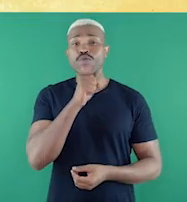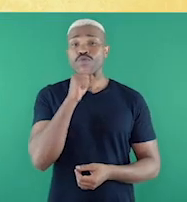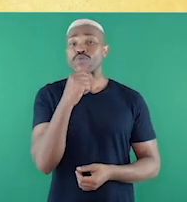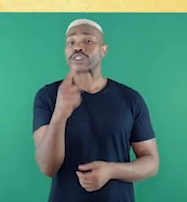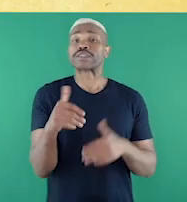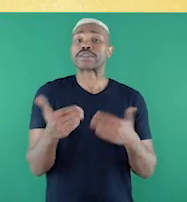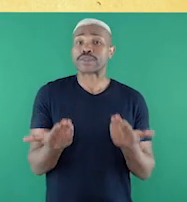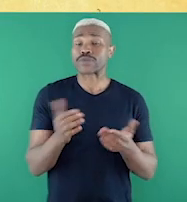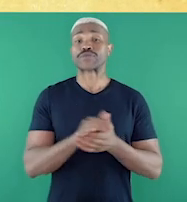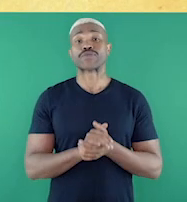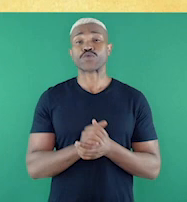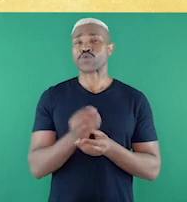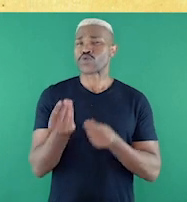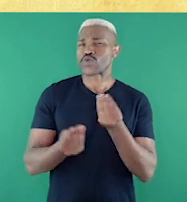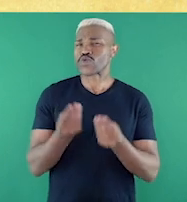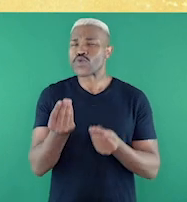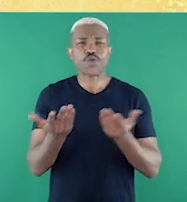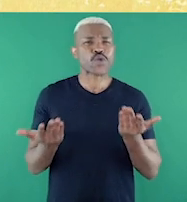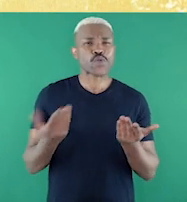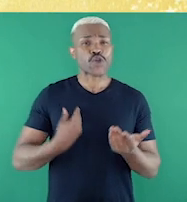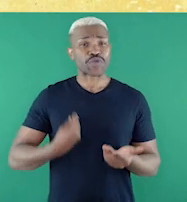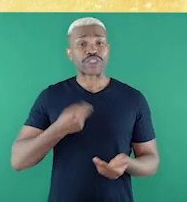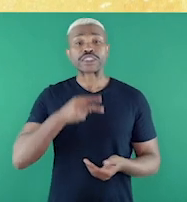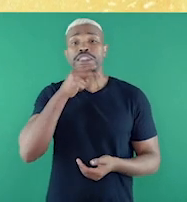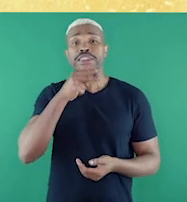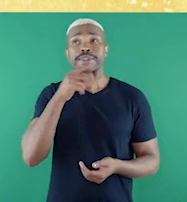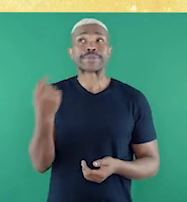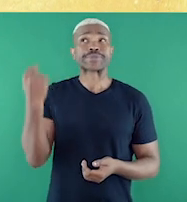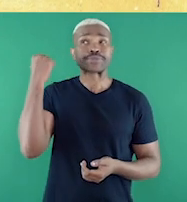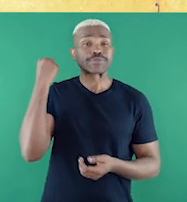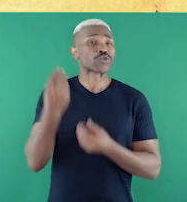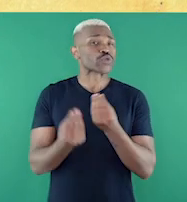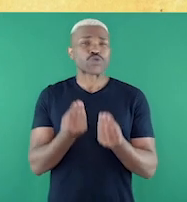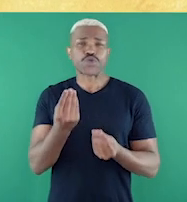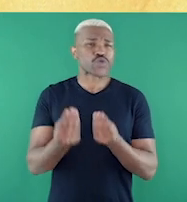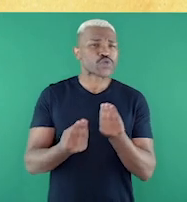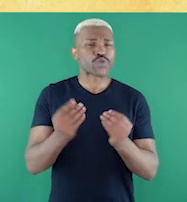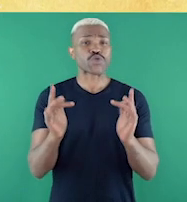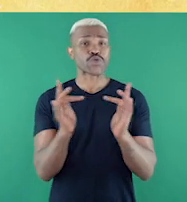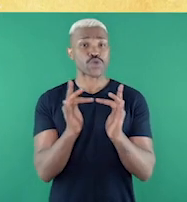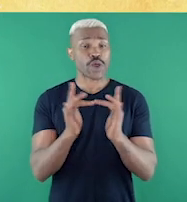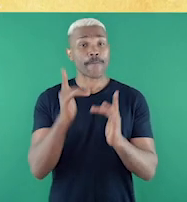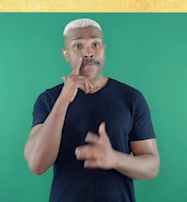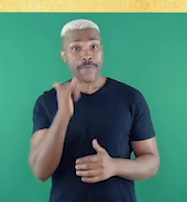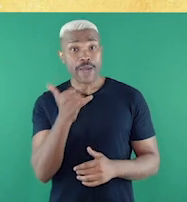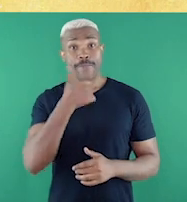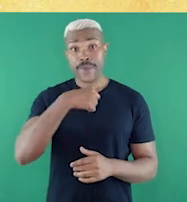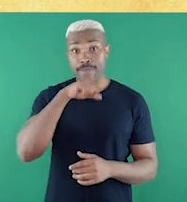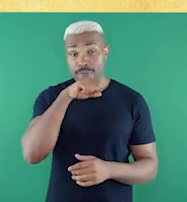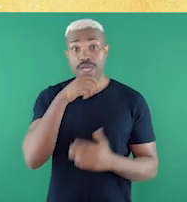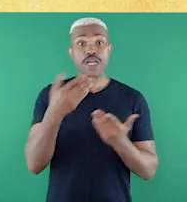avós? Como era a rotina dos seus tataravós? Como era a relação dos seus pais, então,